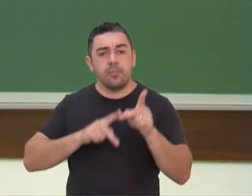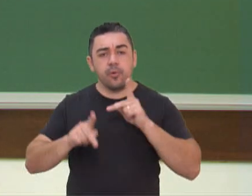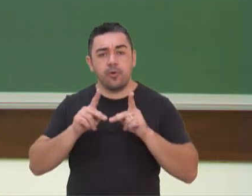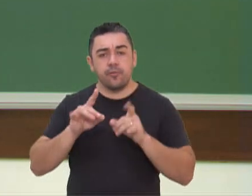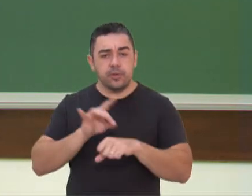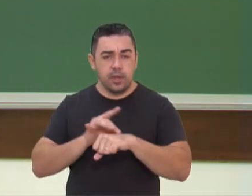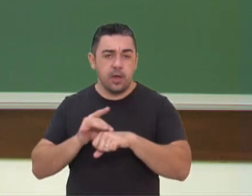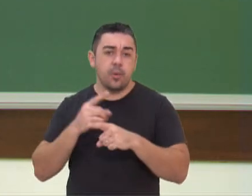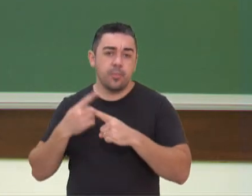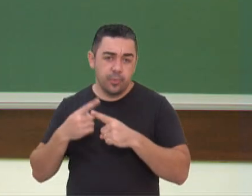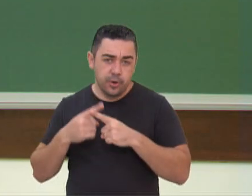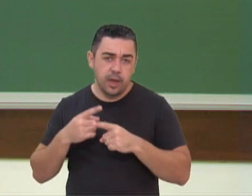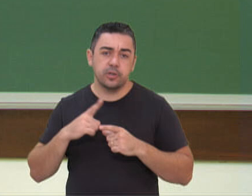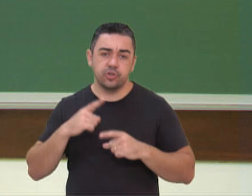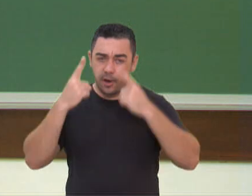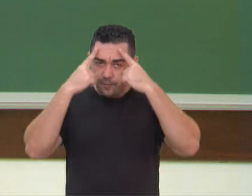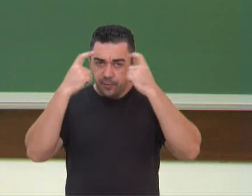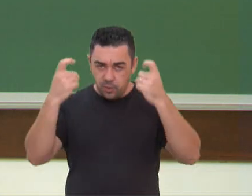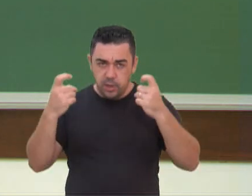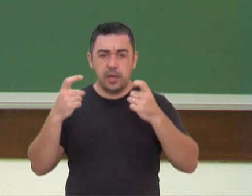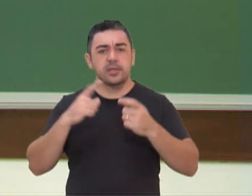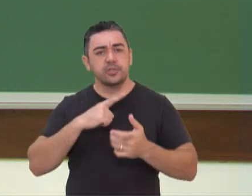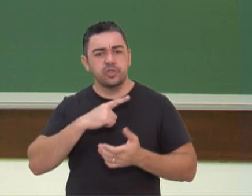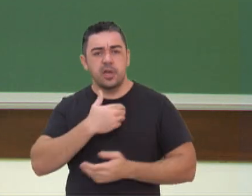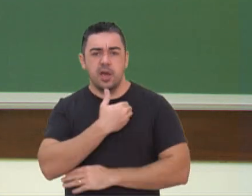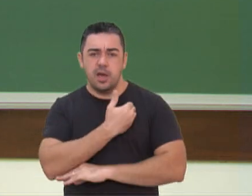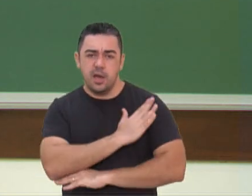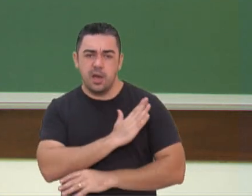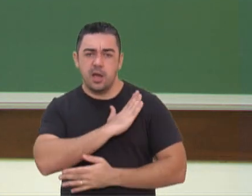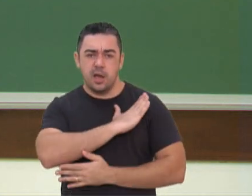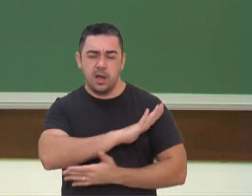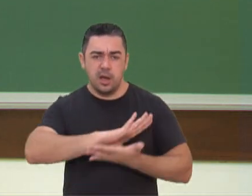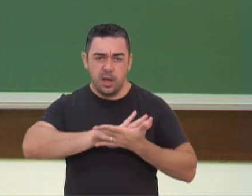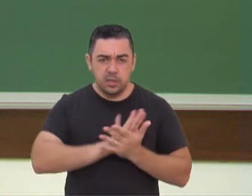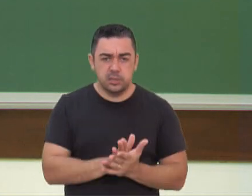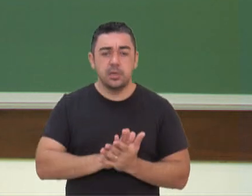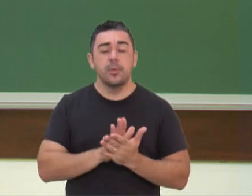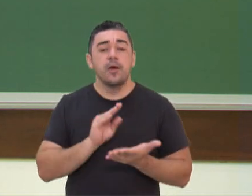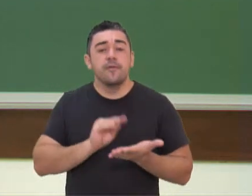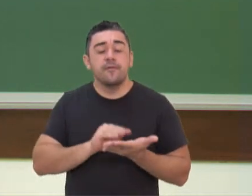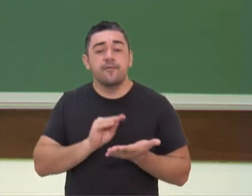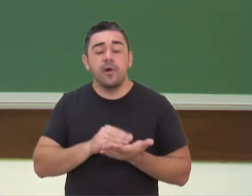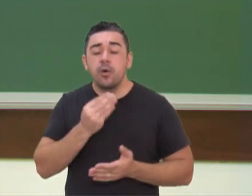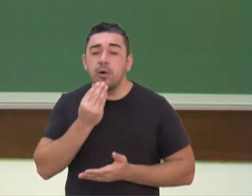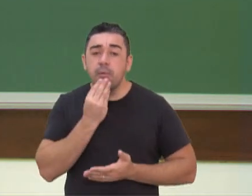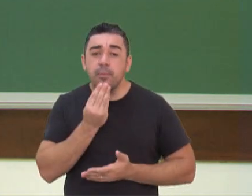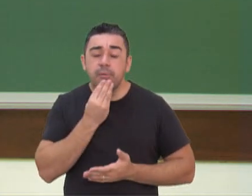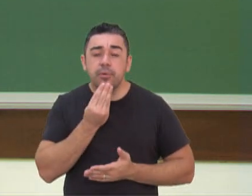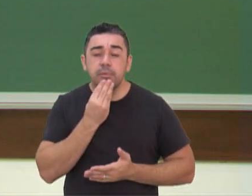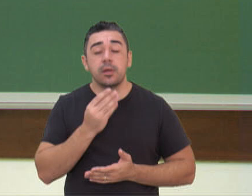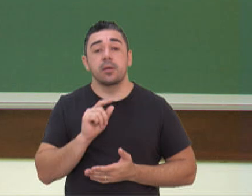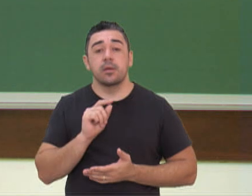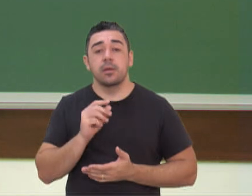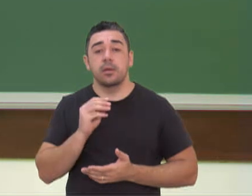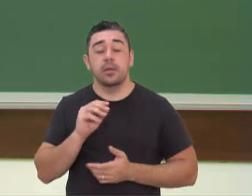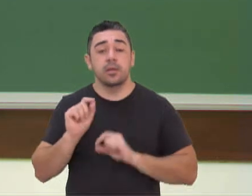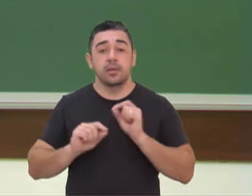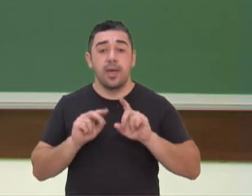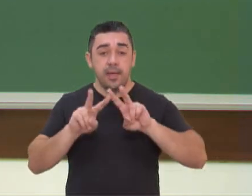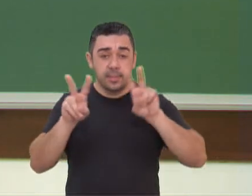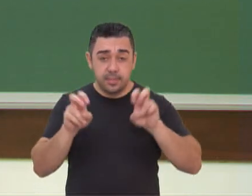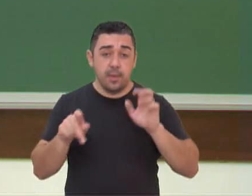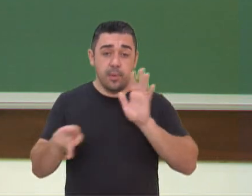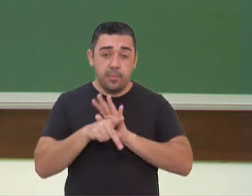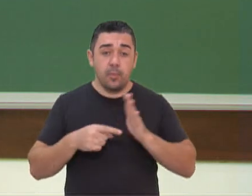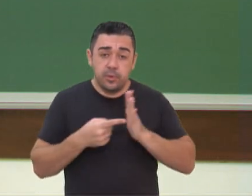causa dessa violência, desse racismo, dessa falta de oportunidades, que são os temas denunciados por